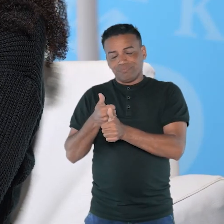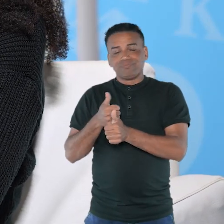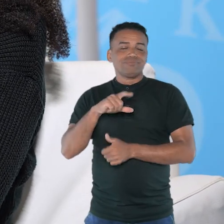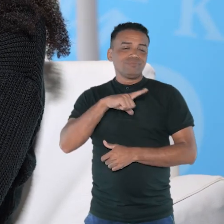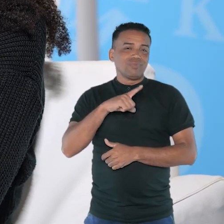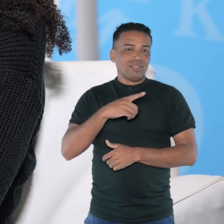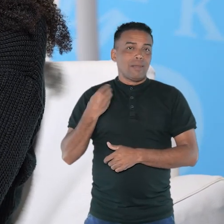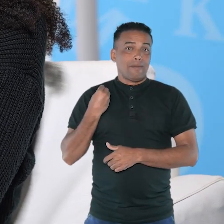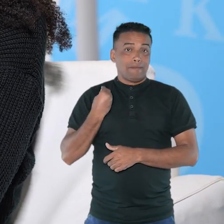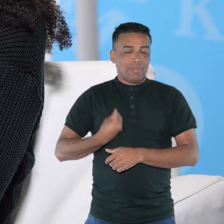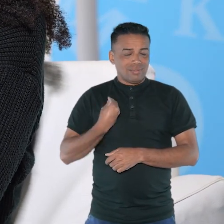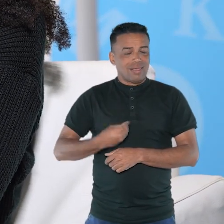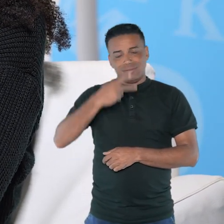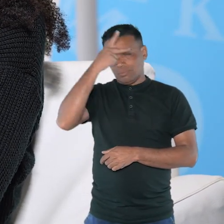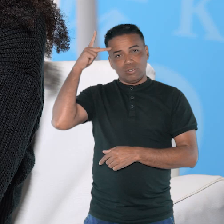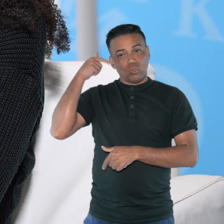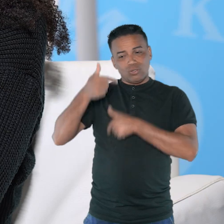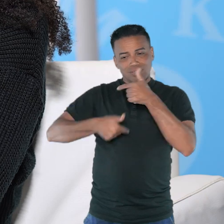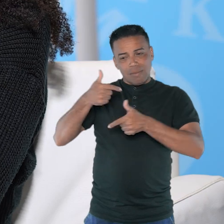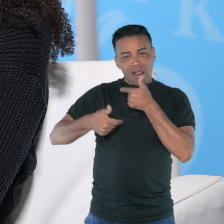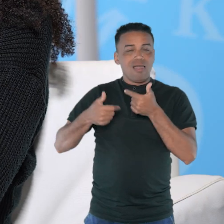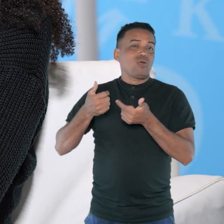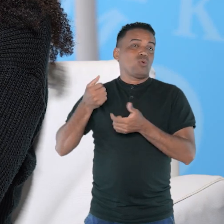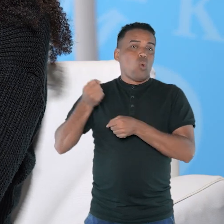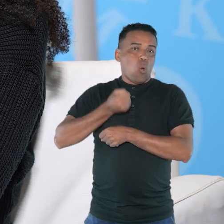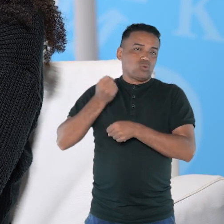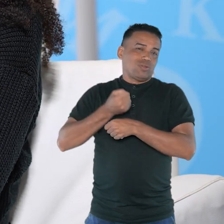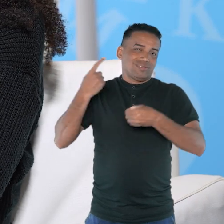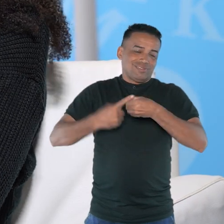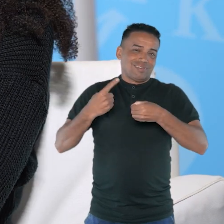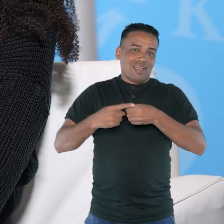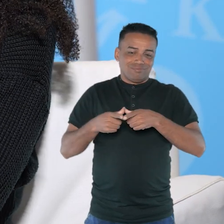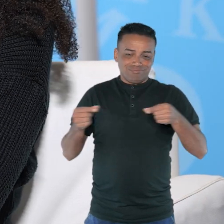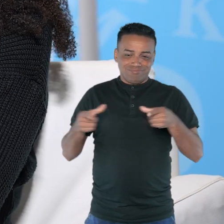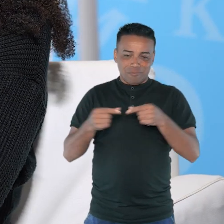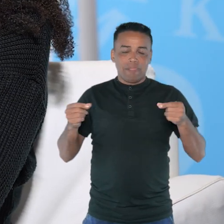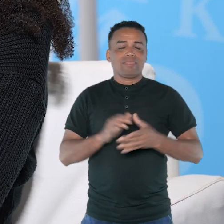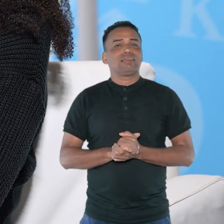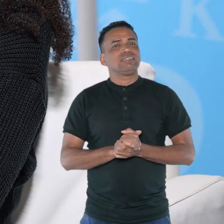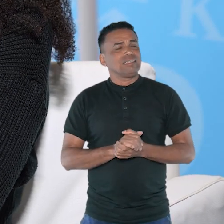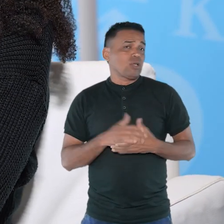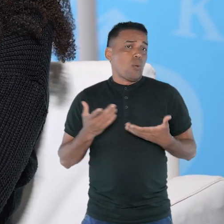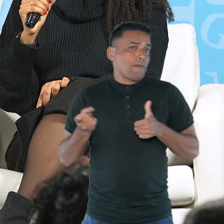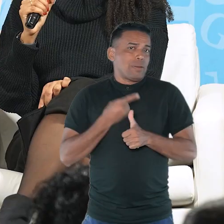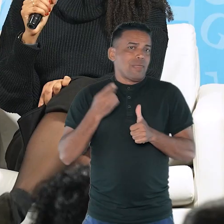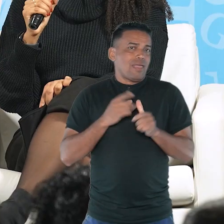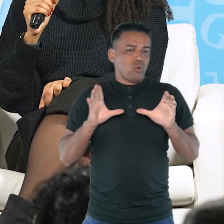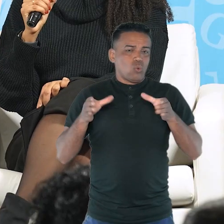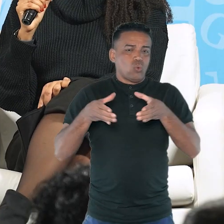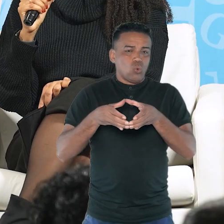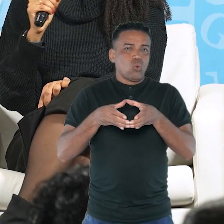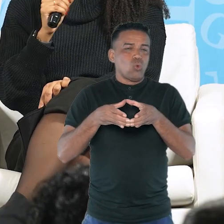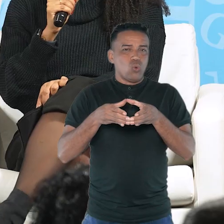grande presença desses trabalhadores. Como sendo ali essa primeira geração, né, eu acho